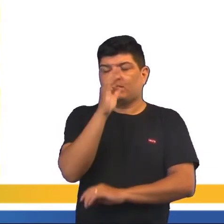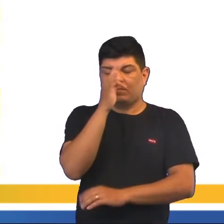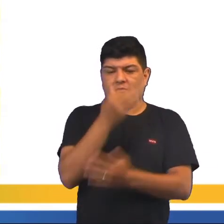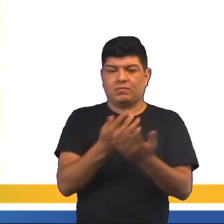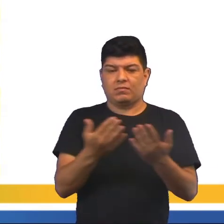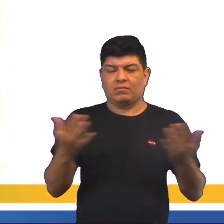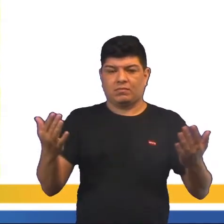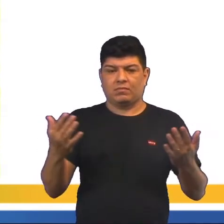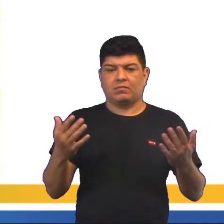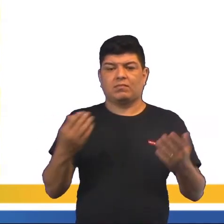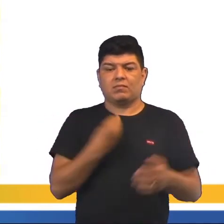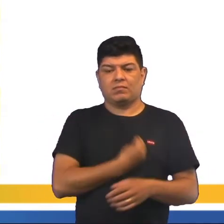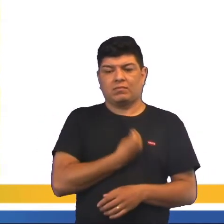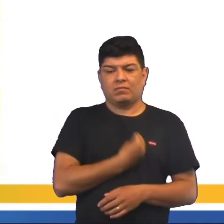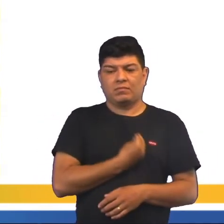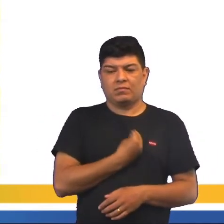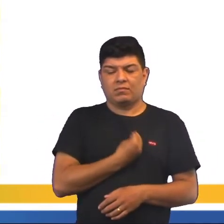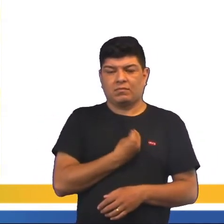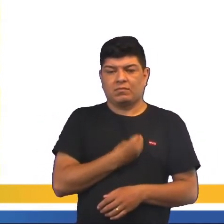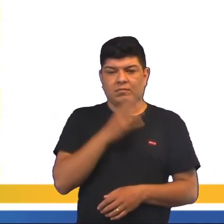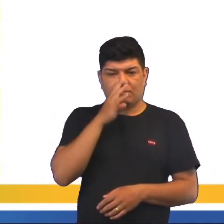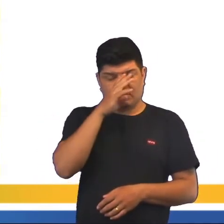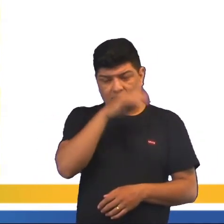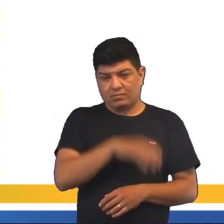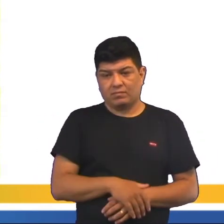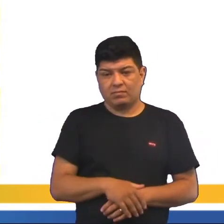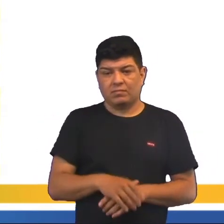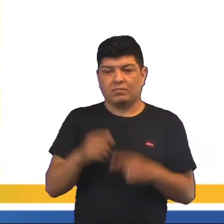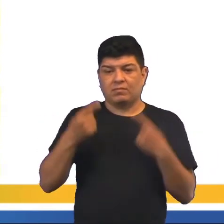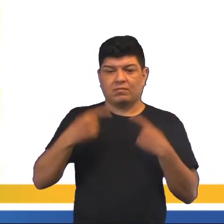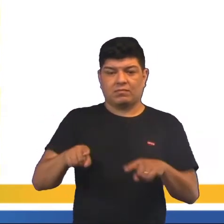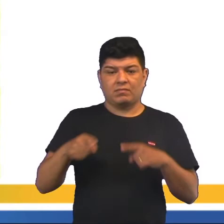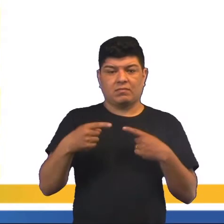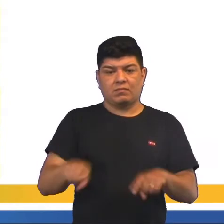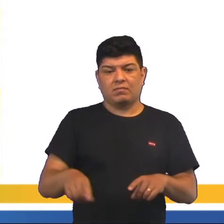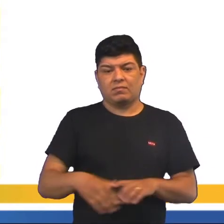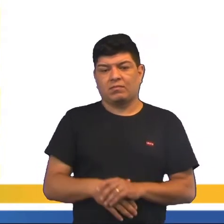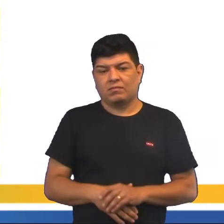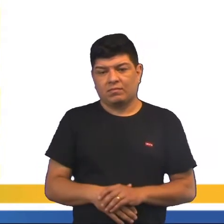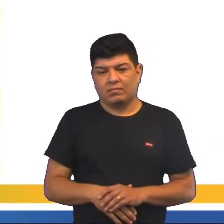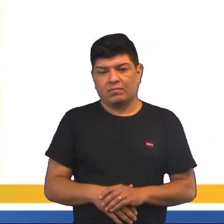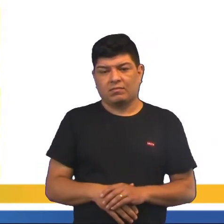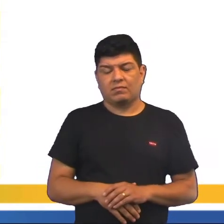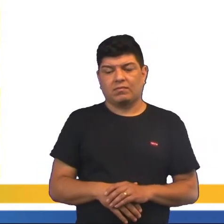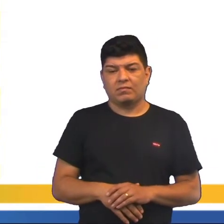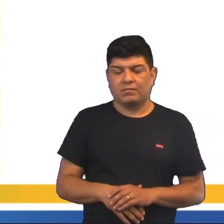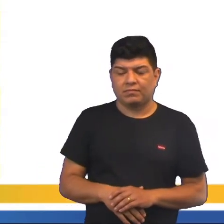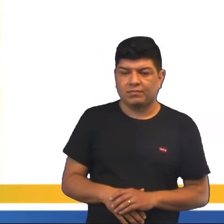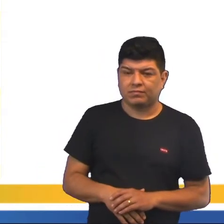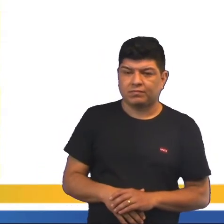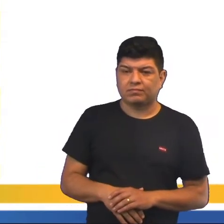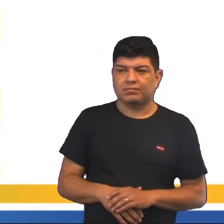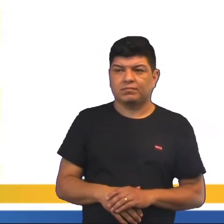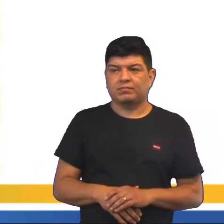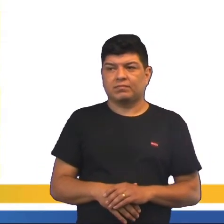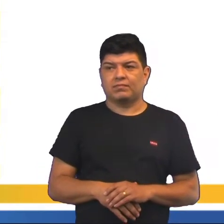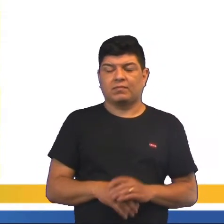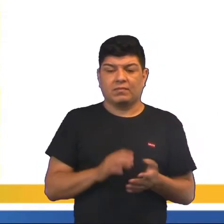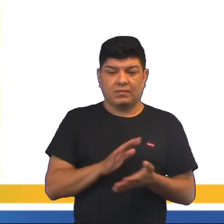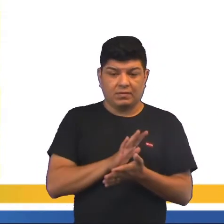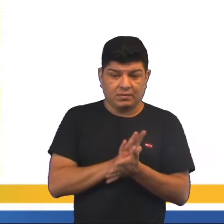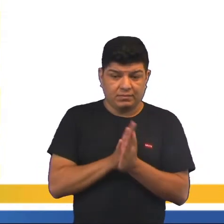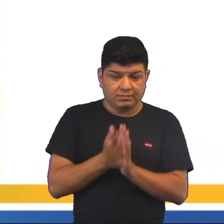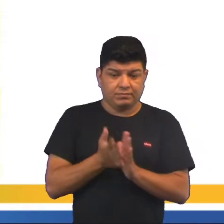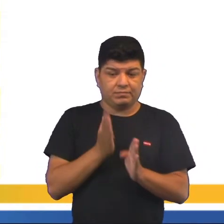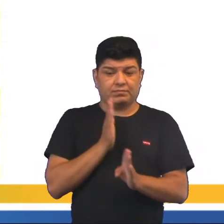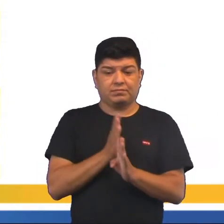que inclusive ela vive em constante ameaça de ser, digamos assim, extinta, é